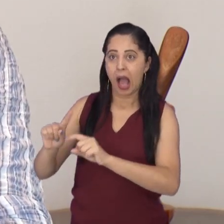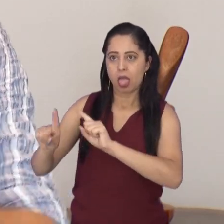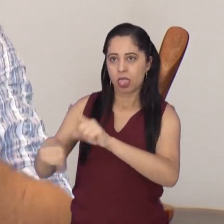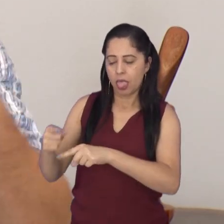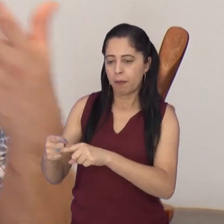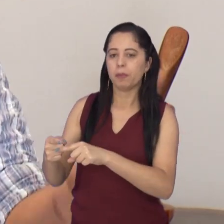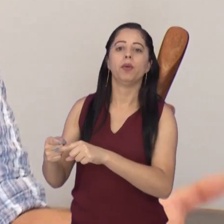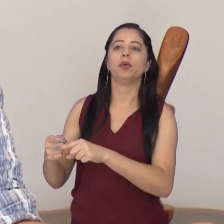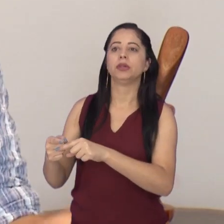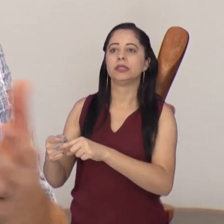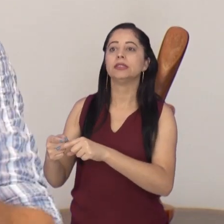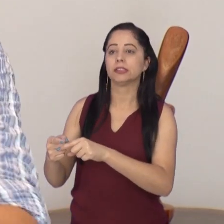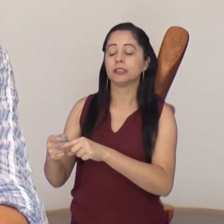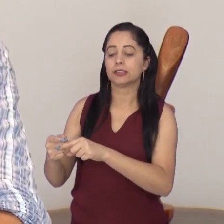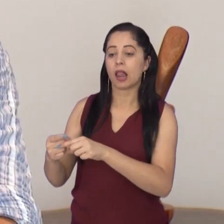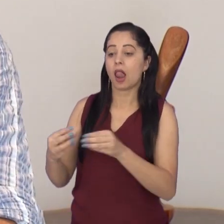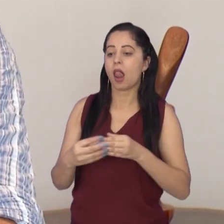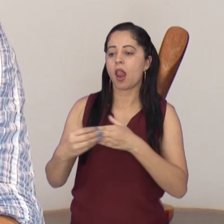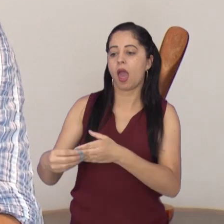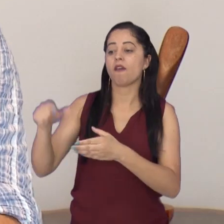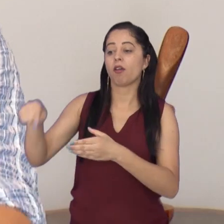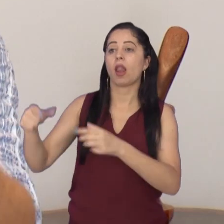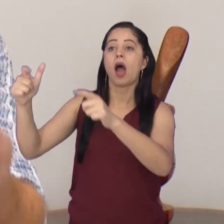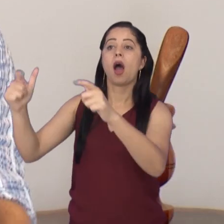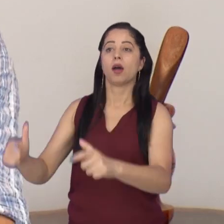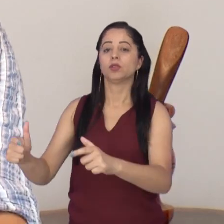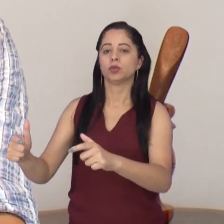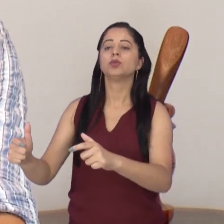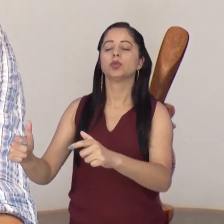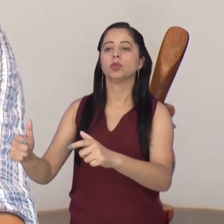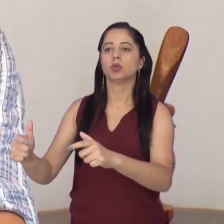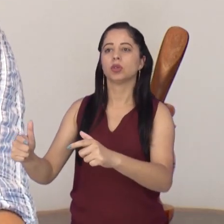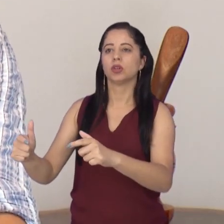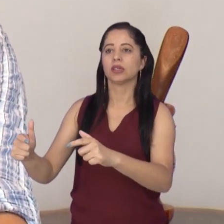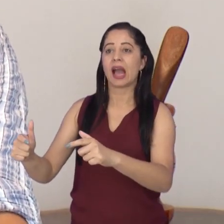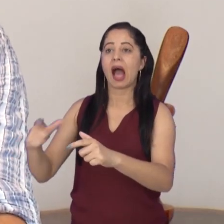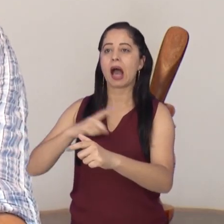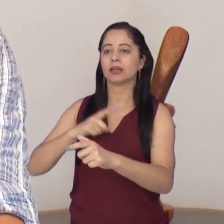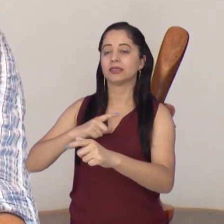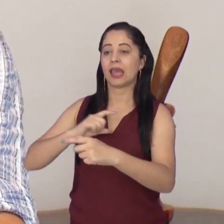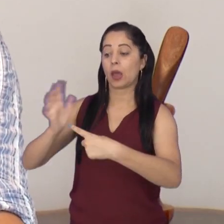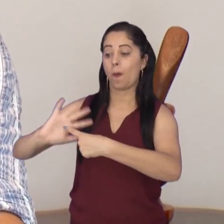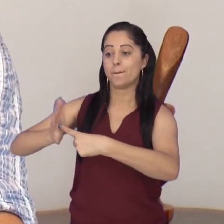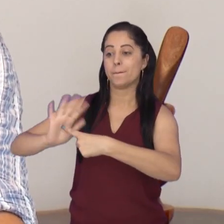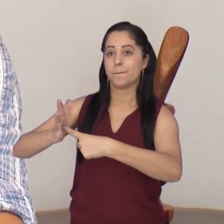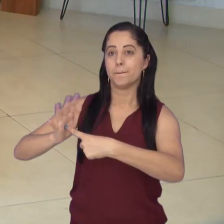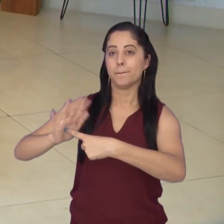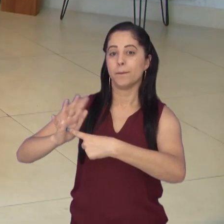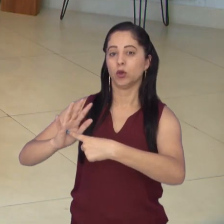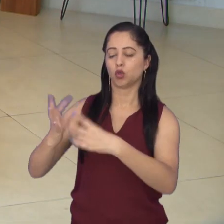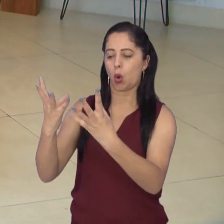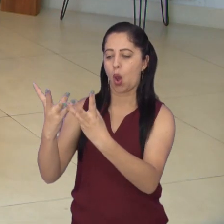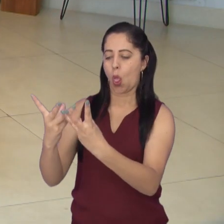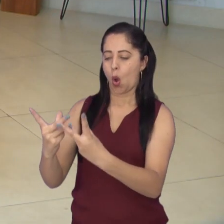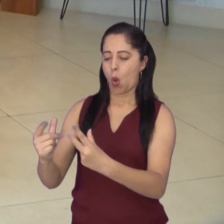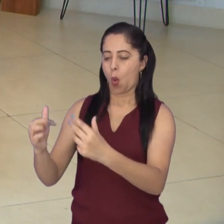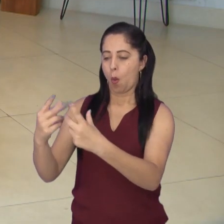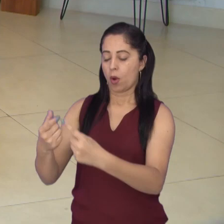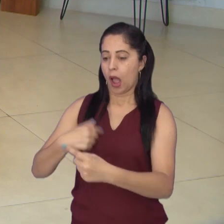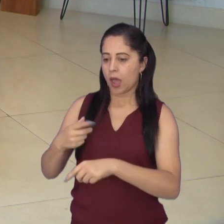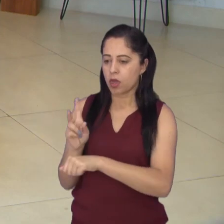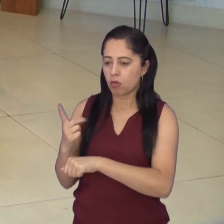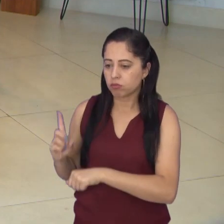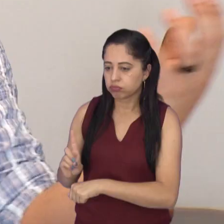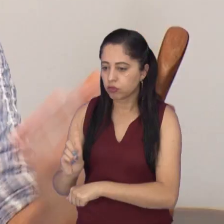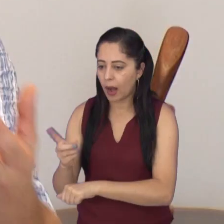para virarem outras coisas, para reciclagem. E lá a gente faz o que a gente chama de garimpo, que é